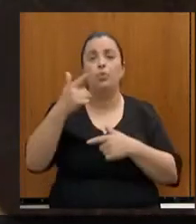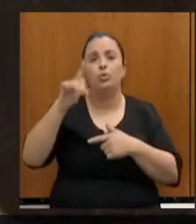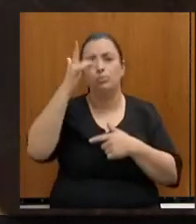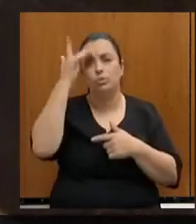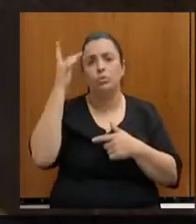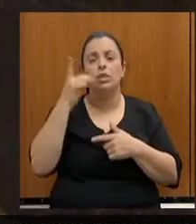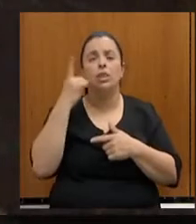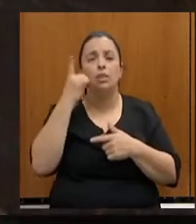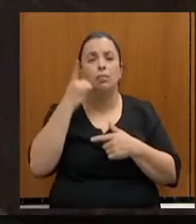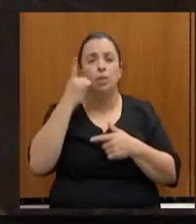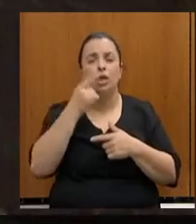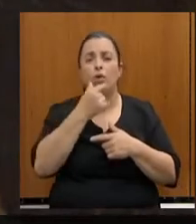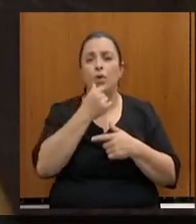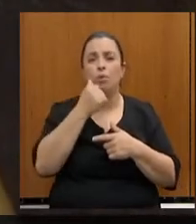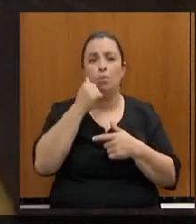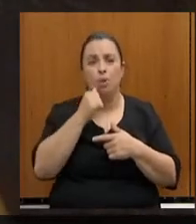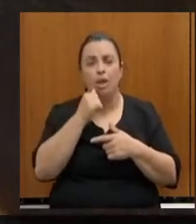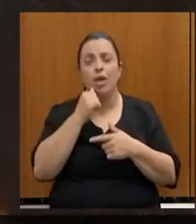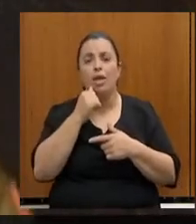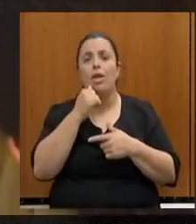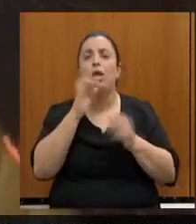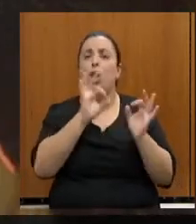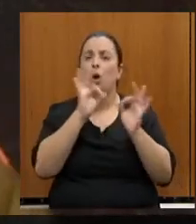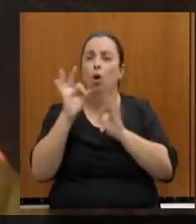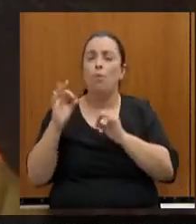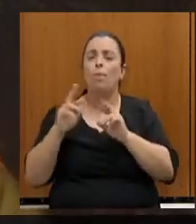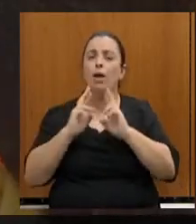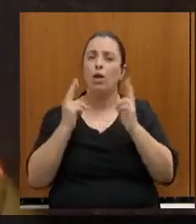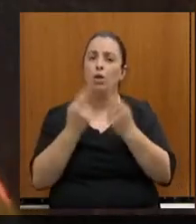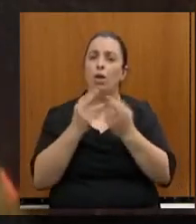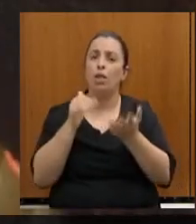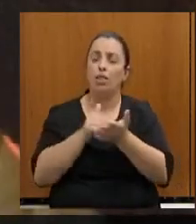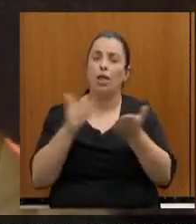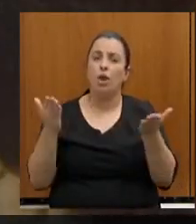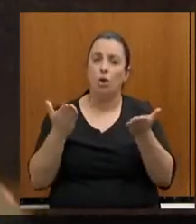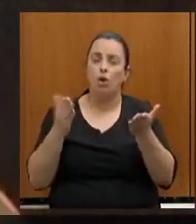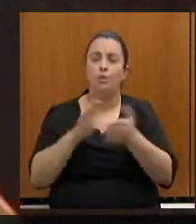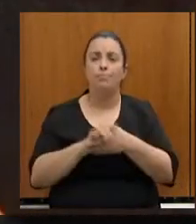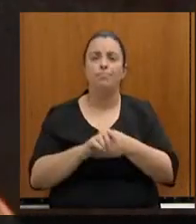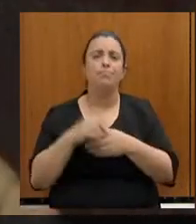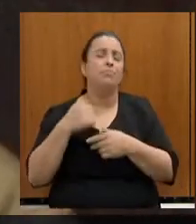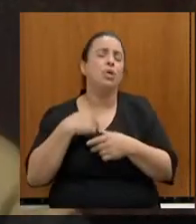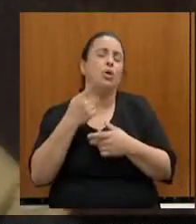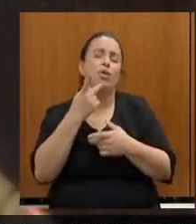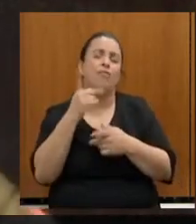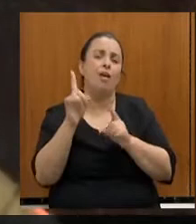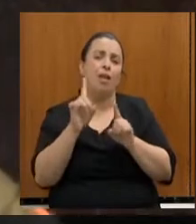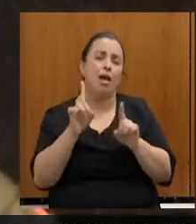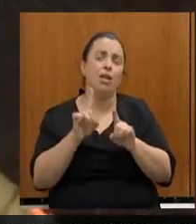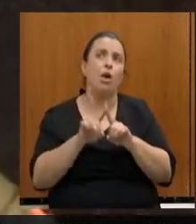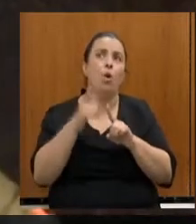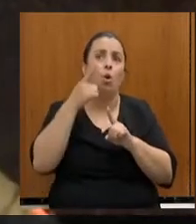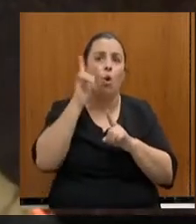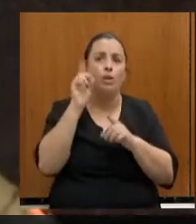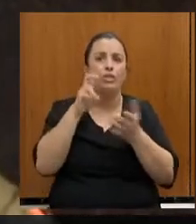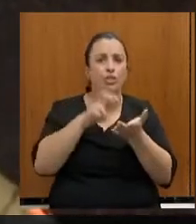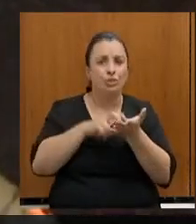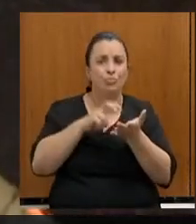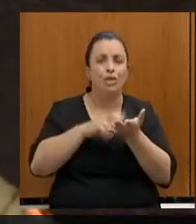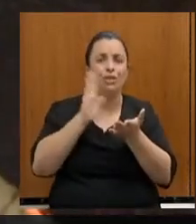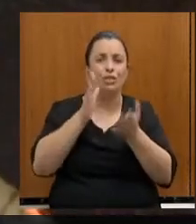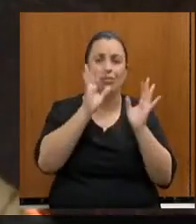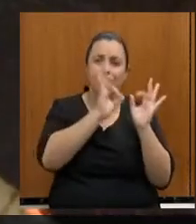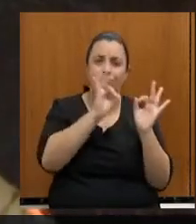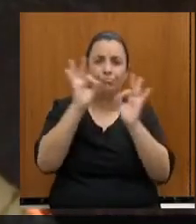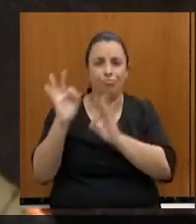nos acompanharam até aqui eu não iria me manifestar e ele tava doralgina eu tenho eu tenho o padre do Atlético tá lisa desde ontem pela manhã aqui de